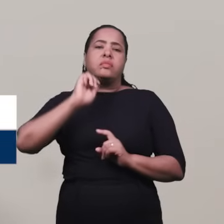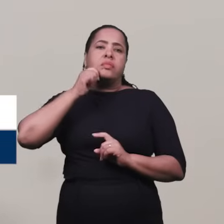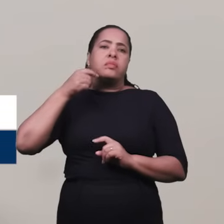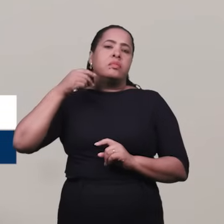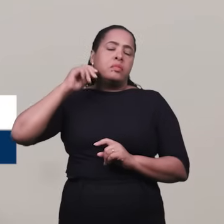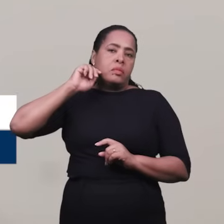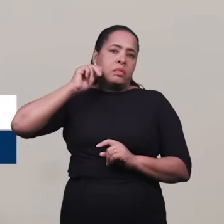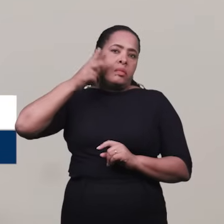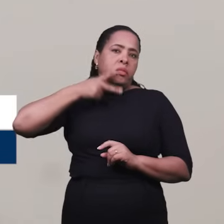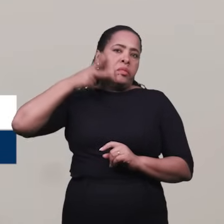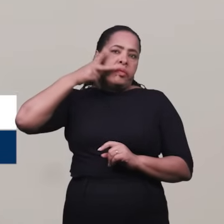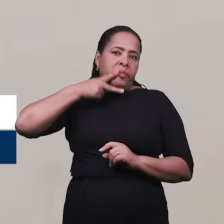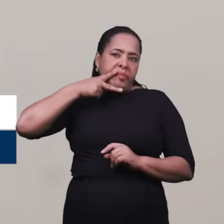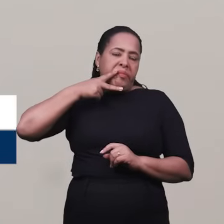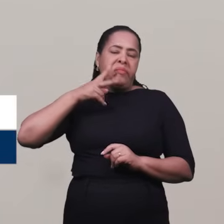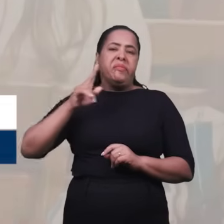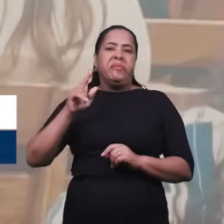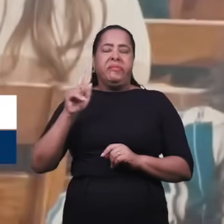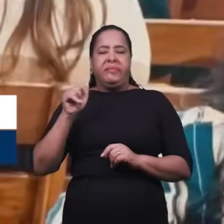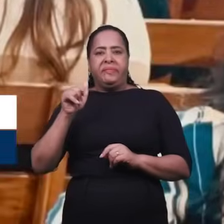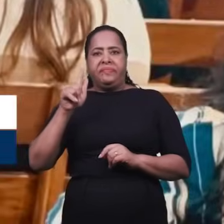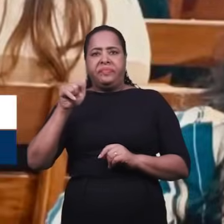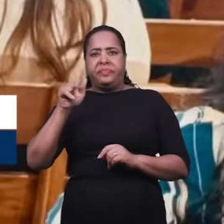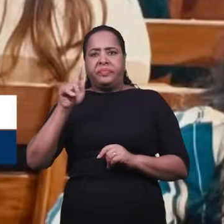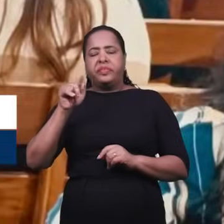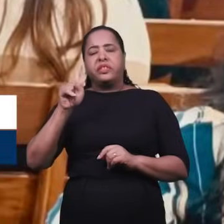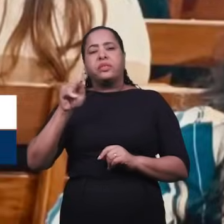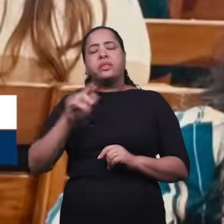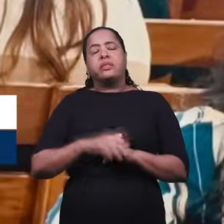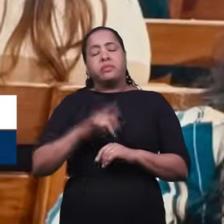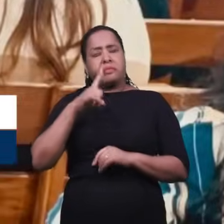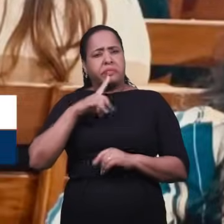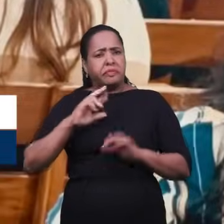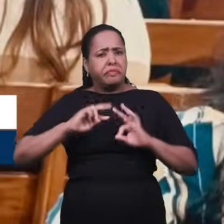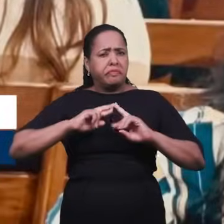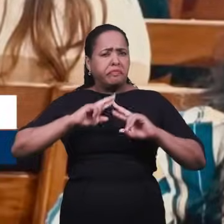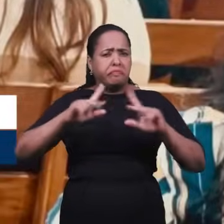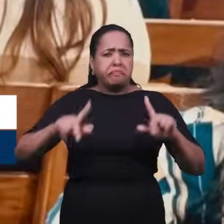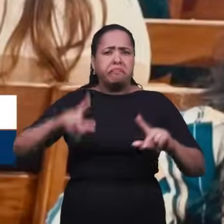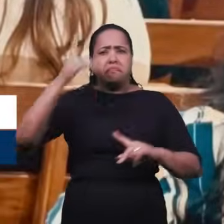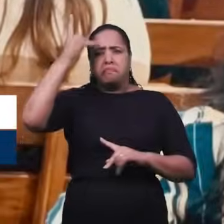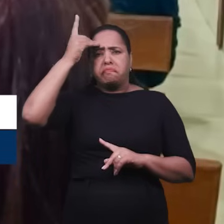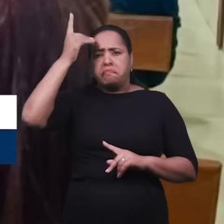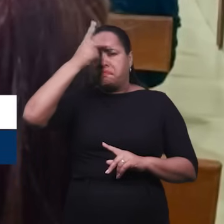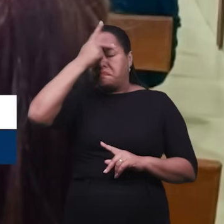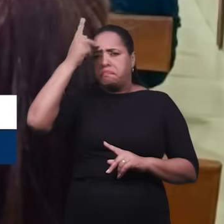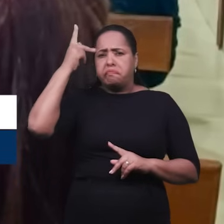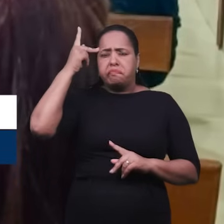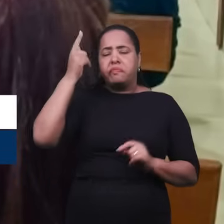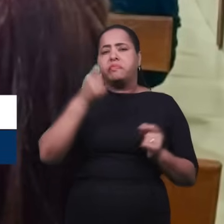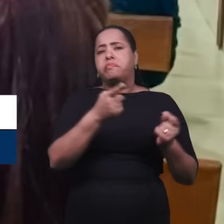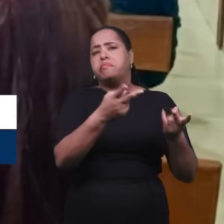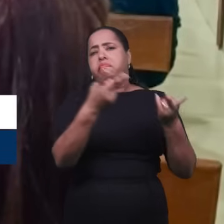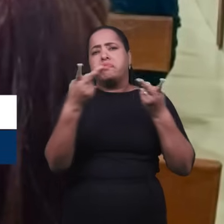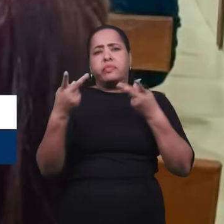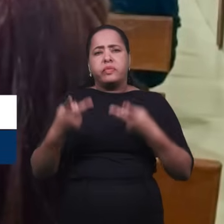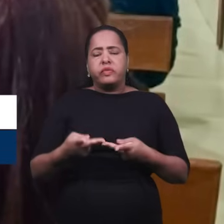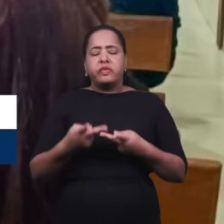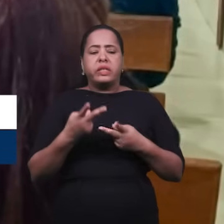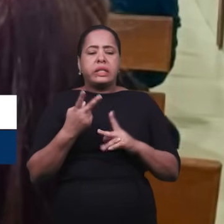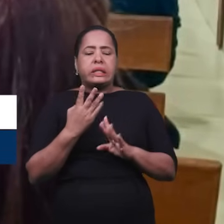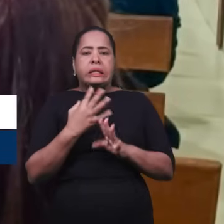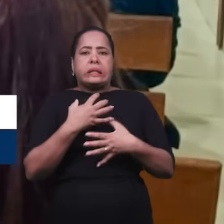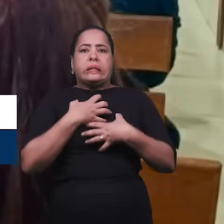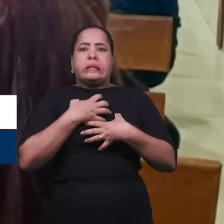na igreja de Sutor Bueno, na cidade de Goiânia, onde também tivemos vários dons espirituais, vários visitantes, onde se identificaram com